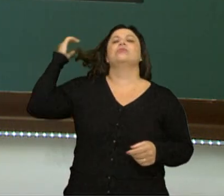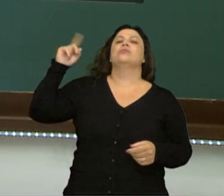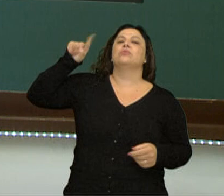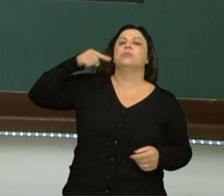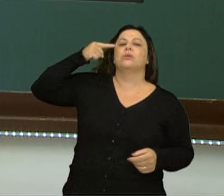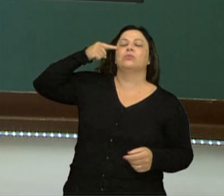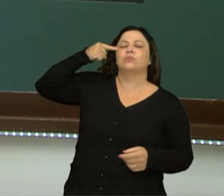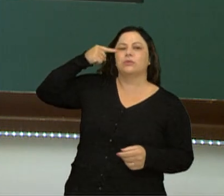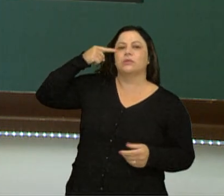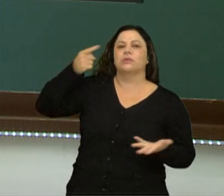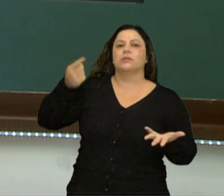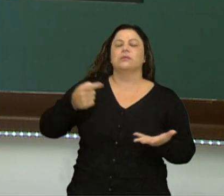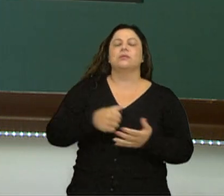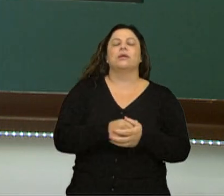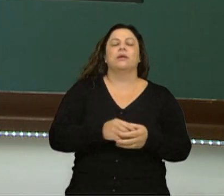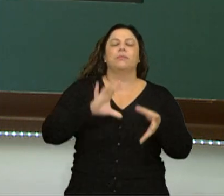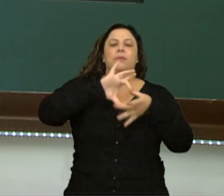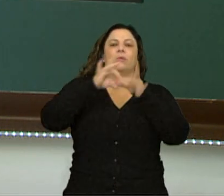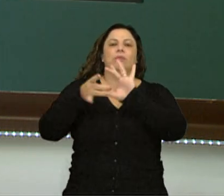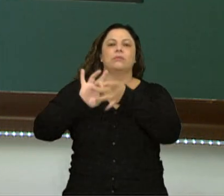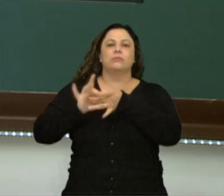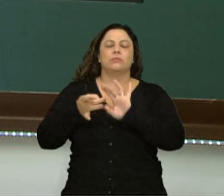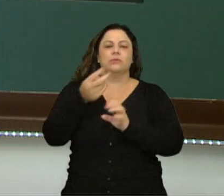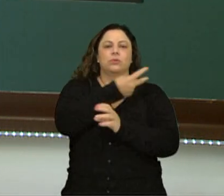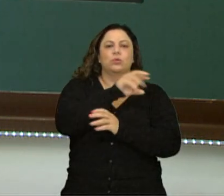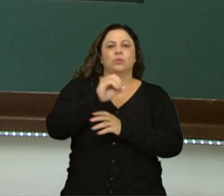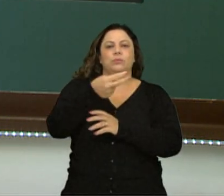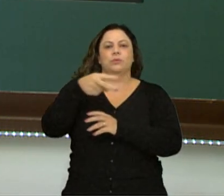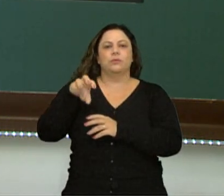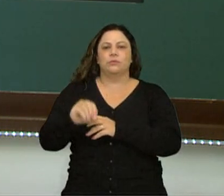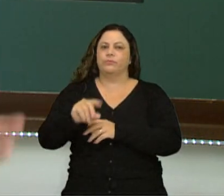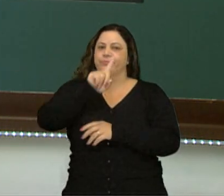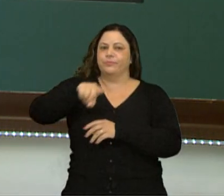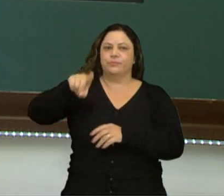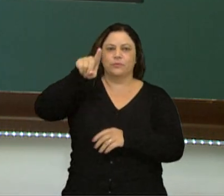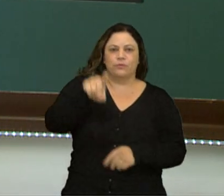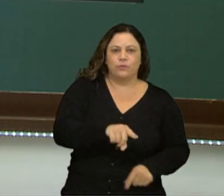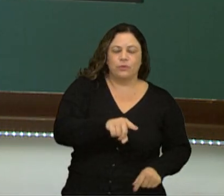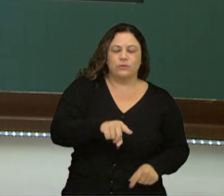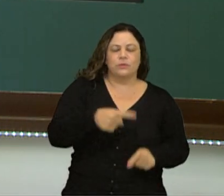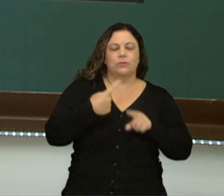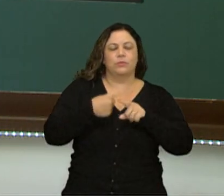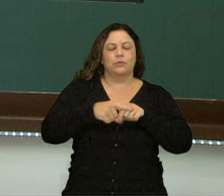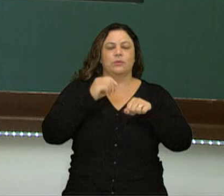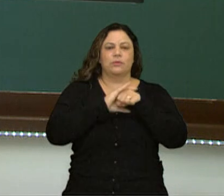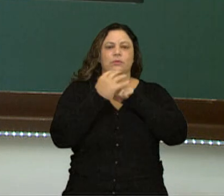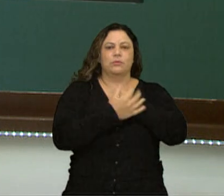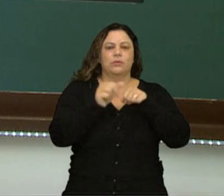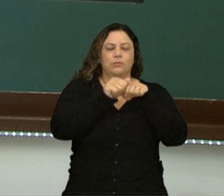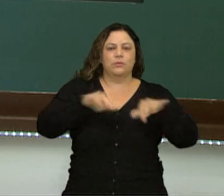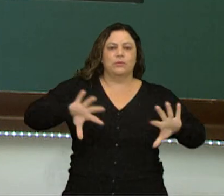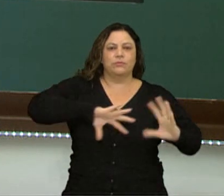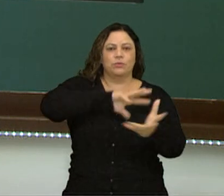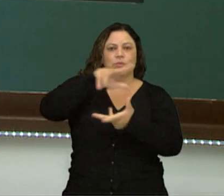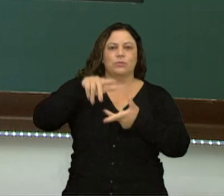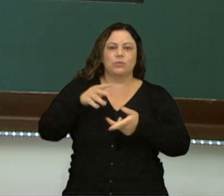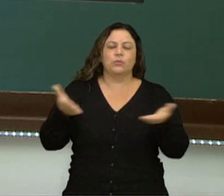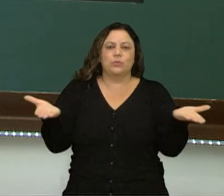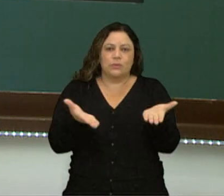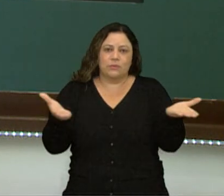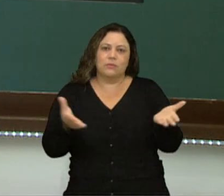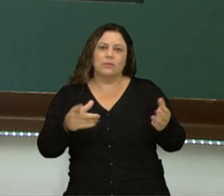do Japão, que era para ocorrer em 2020, não ocorreram devido à pandemia mundial. Nós temos